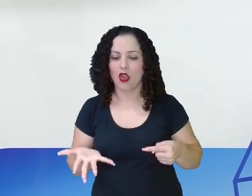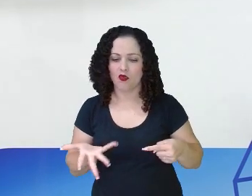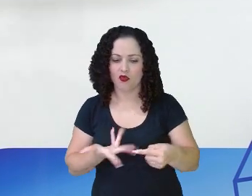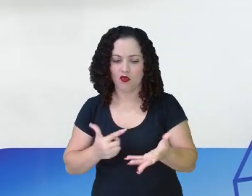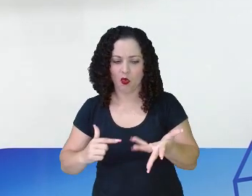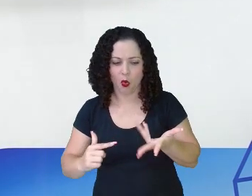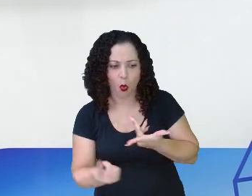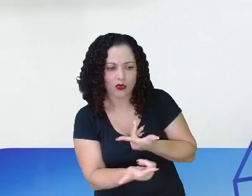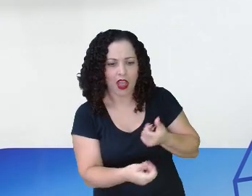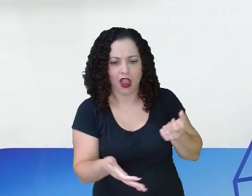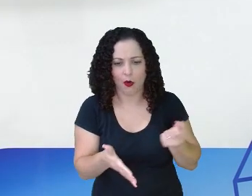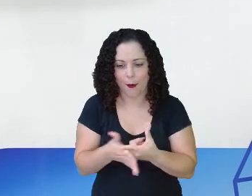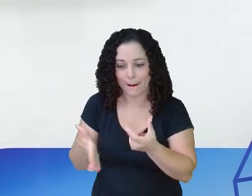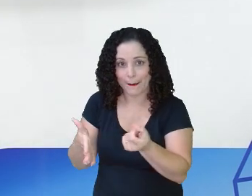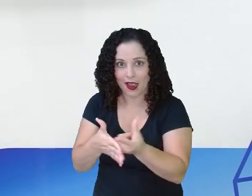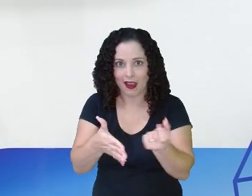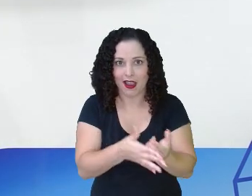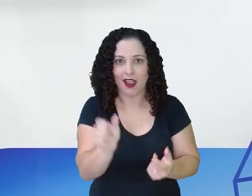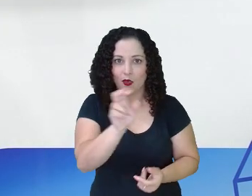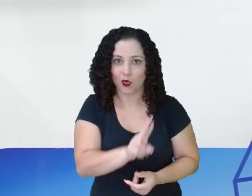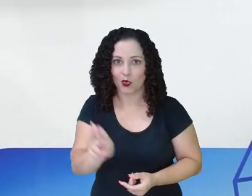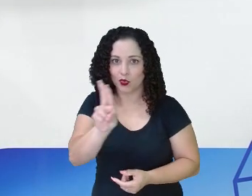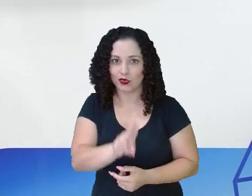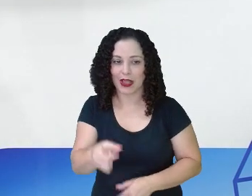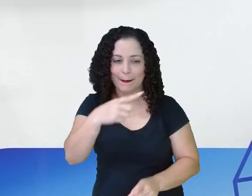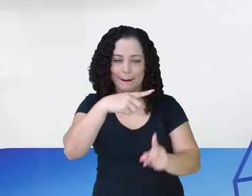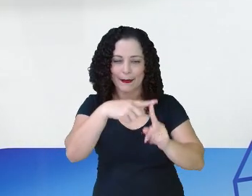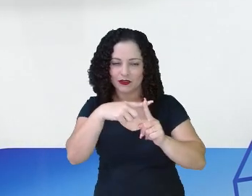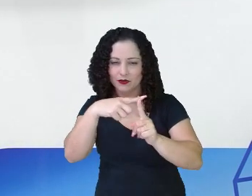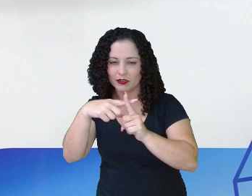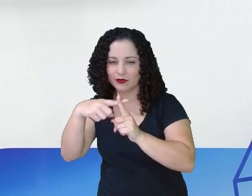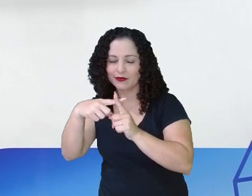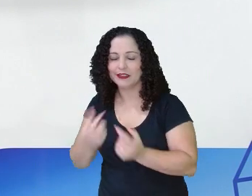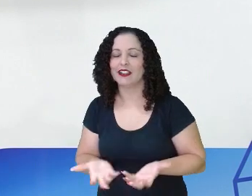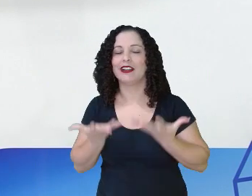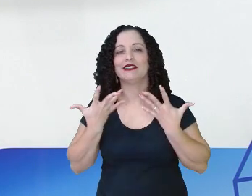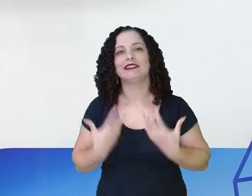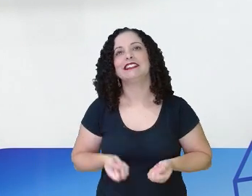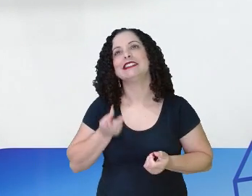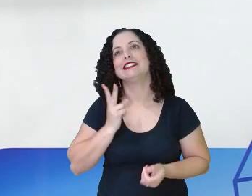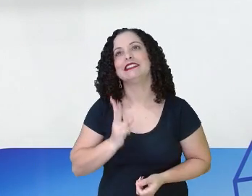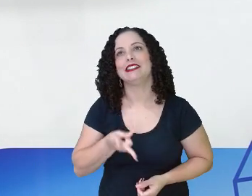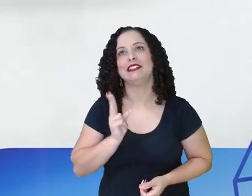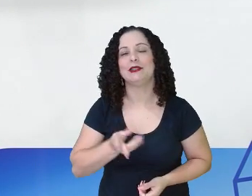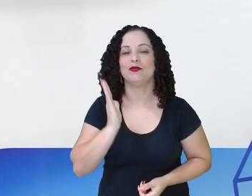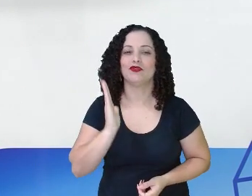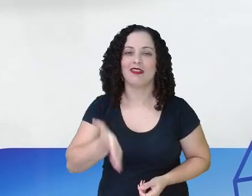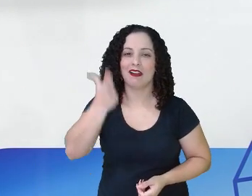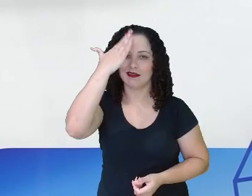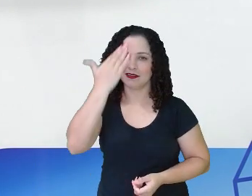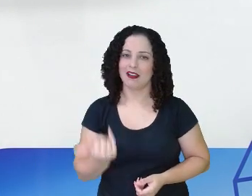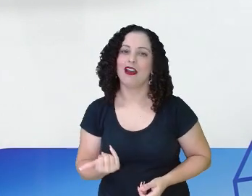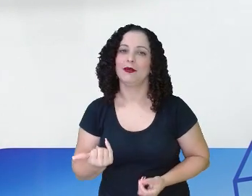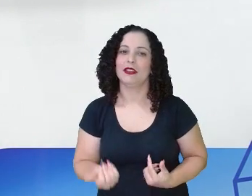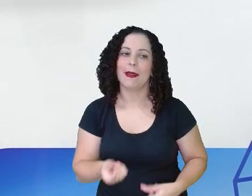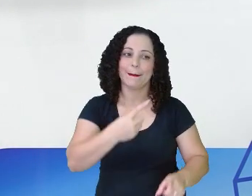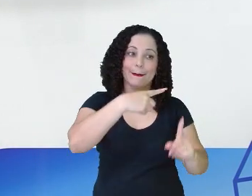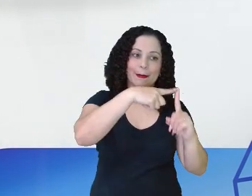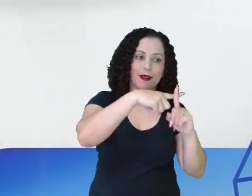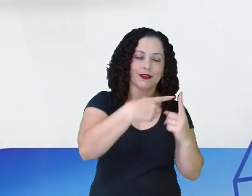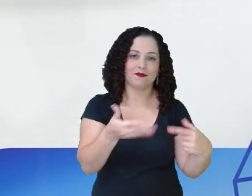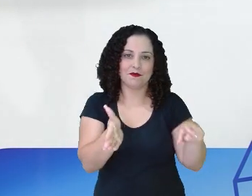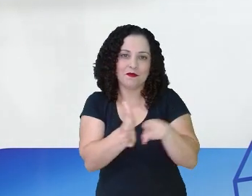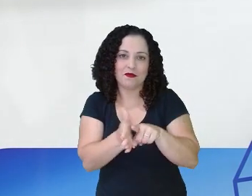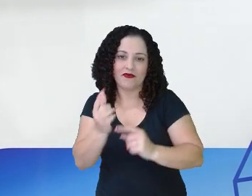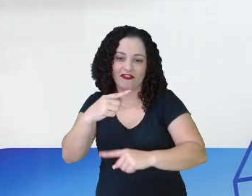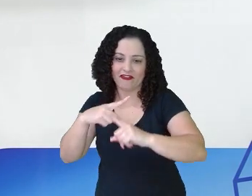ou durante as compras, a gente utiliza demais, a gente está cansada de saber que as operações elas fazem parte do nosso